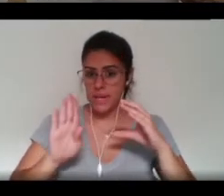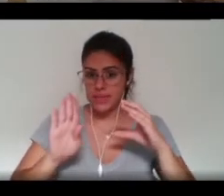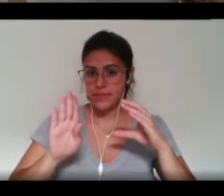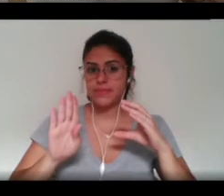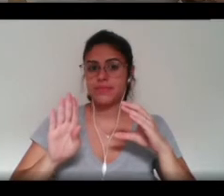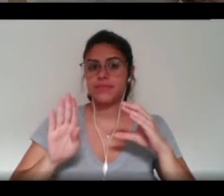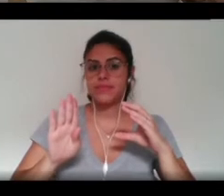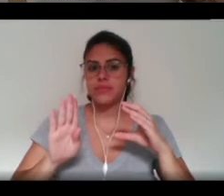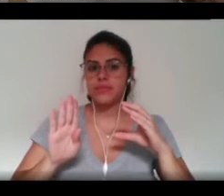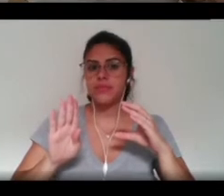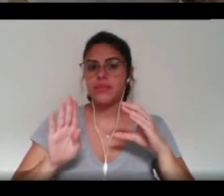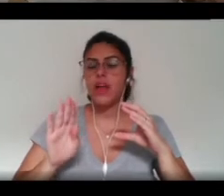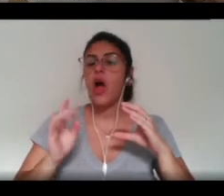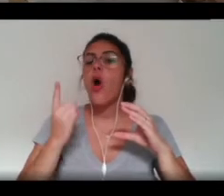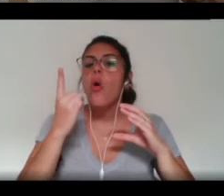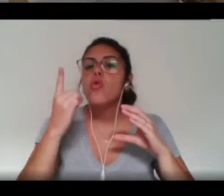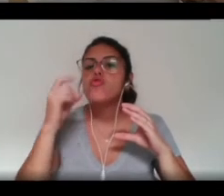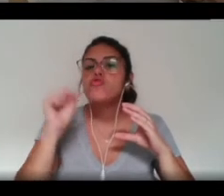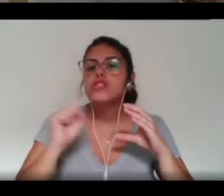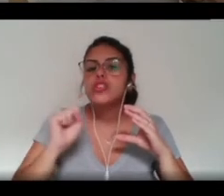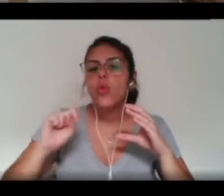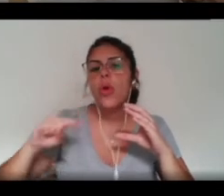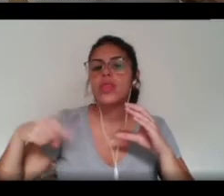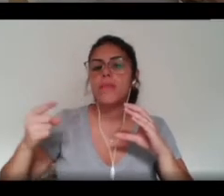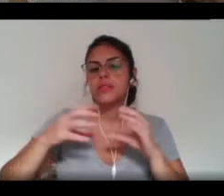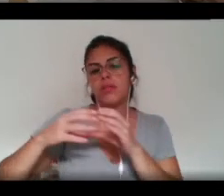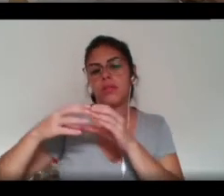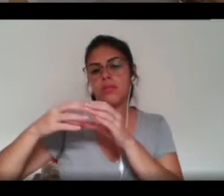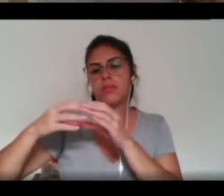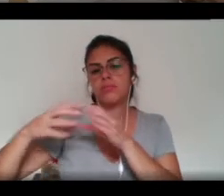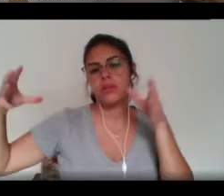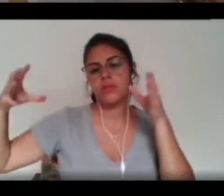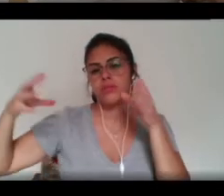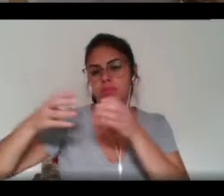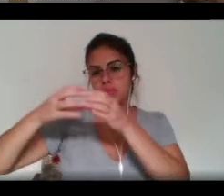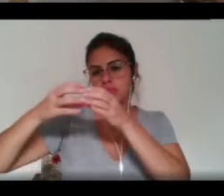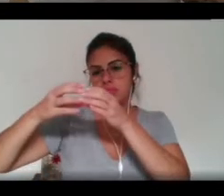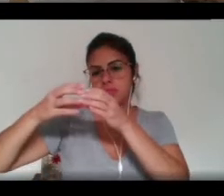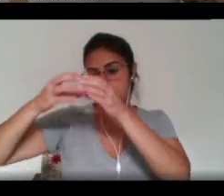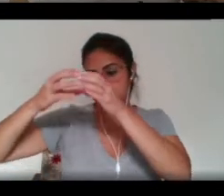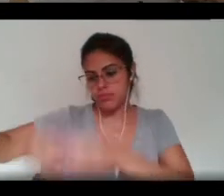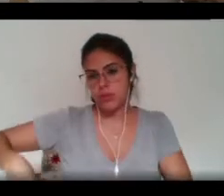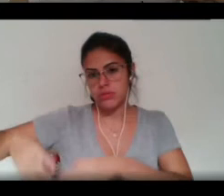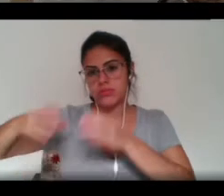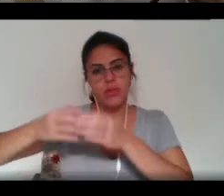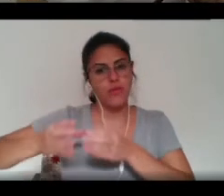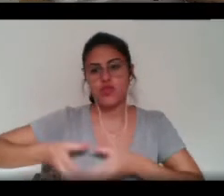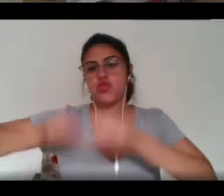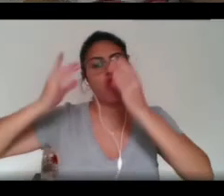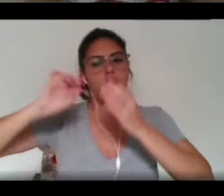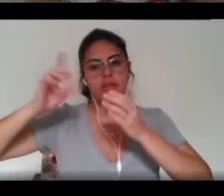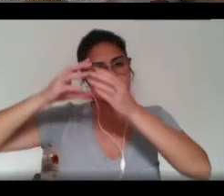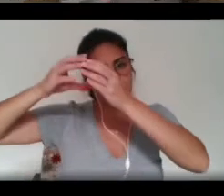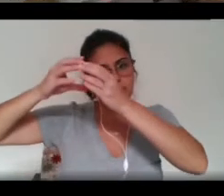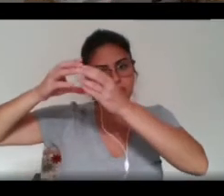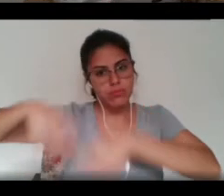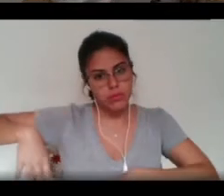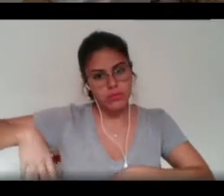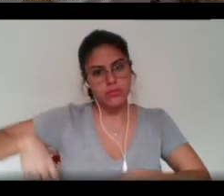B, 1 segundo depois eu vou simplesmente soltá-la e ela vai cair.